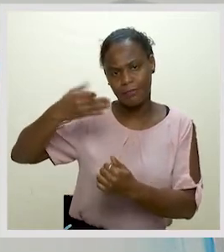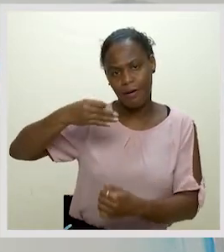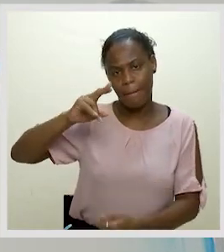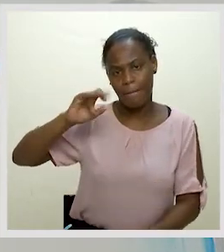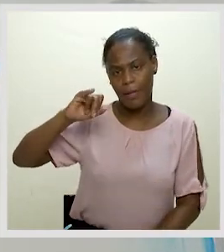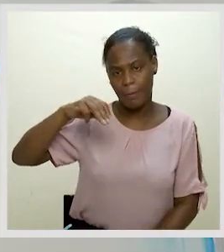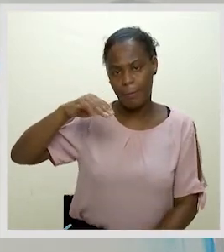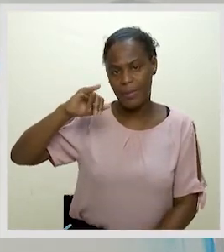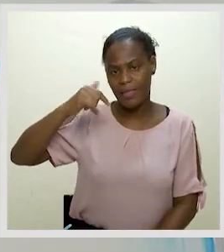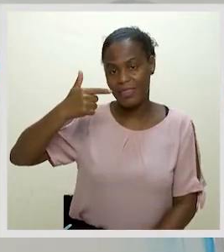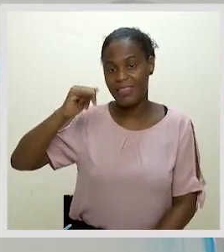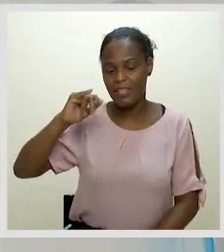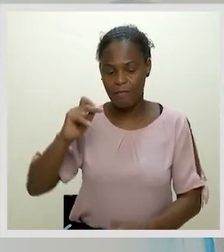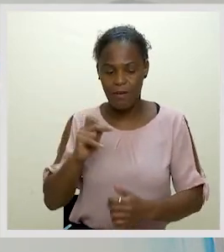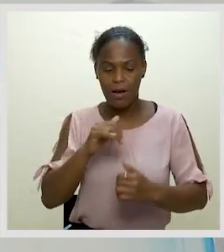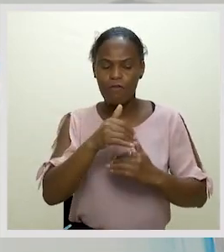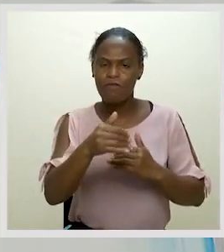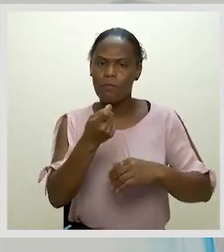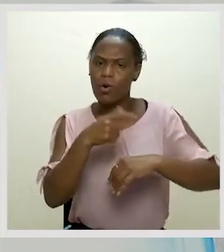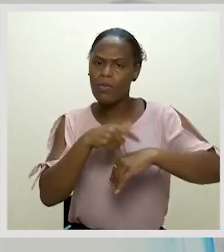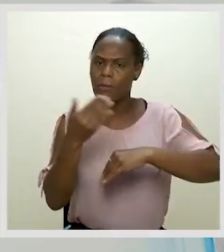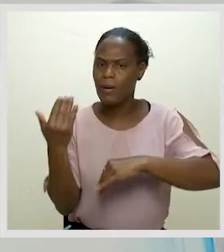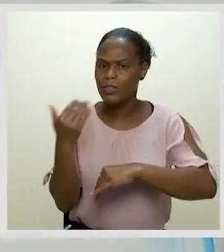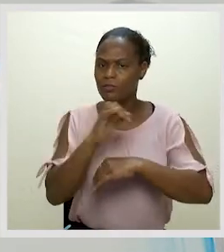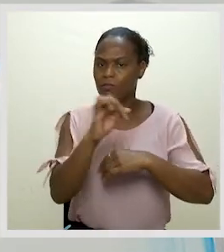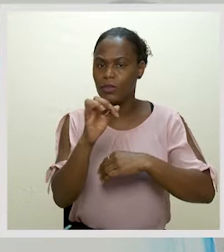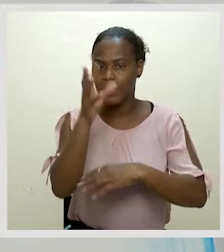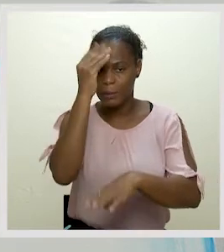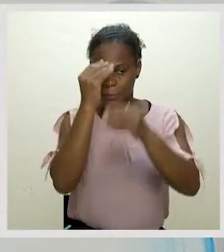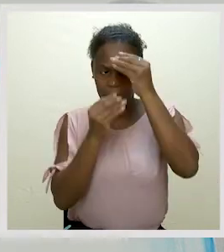sabe, vocês acabaram de aprender há bocado